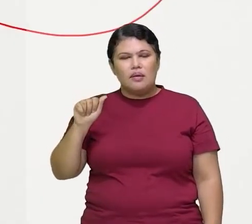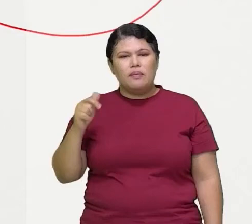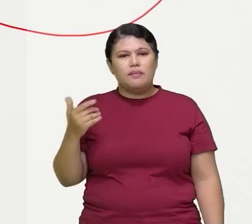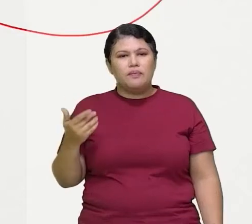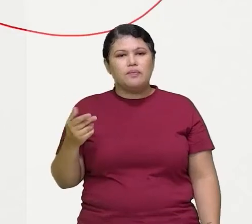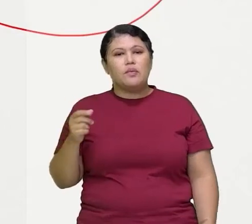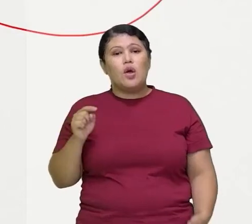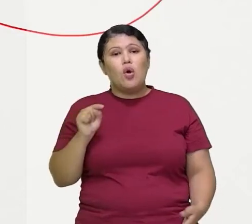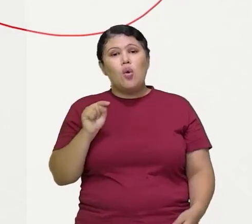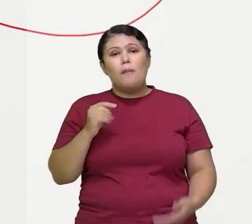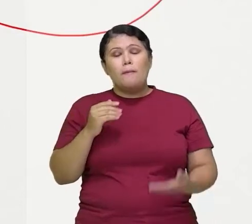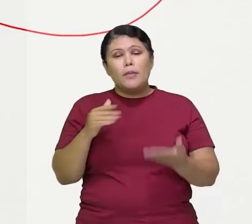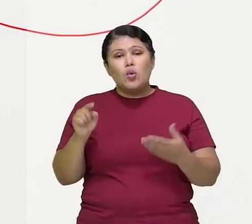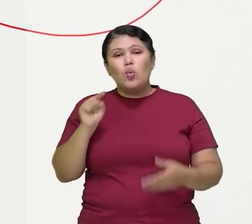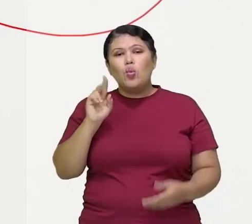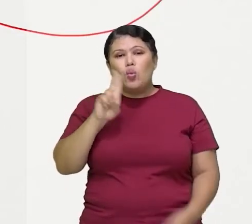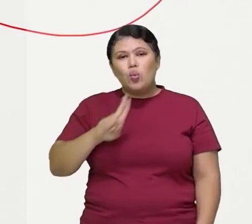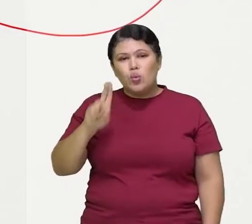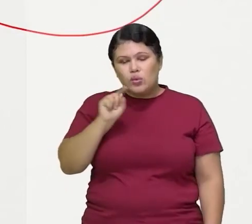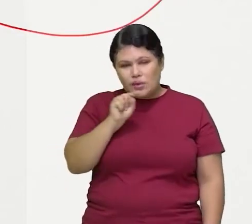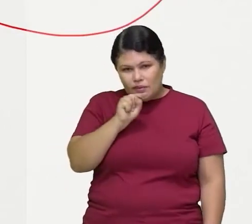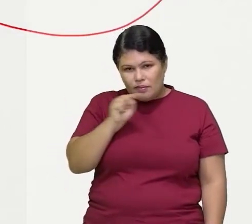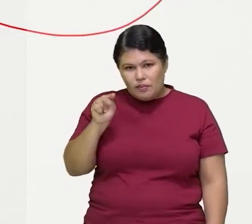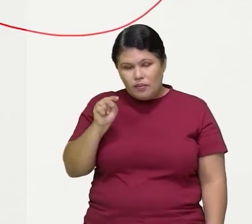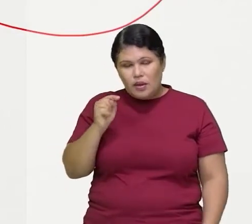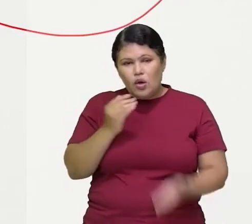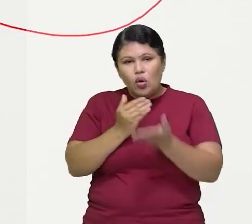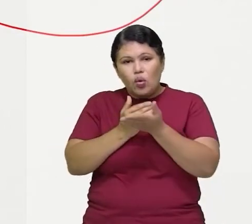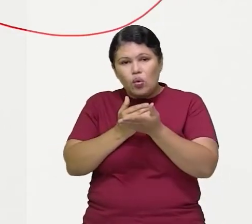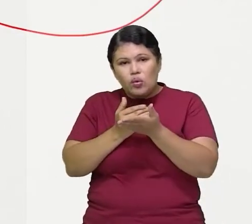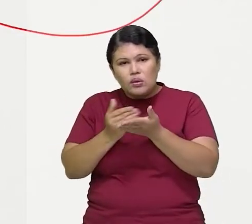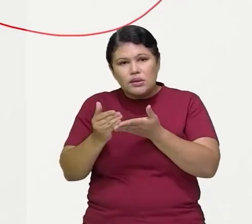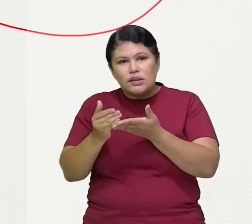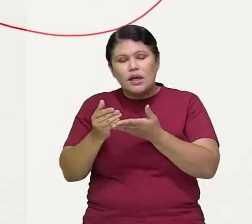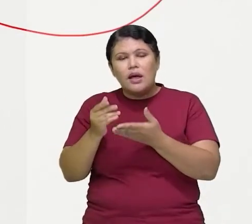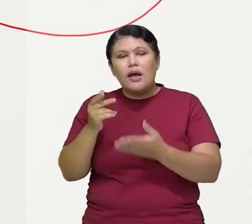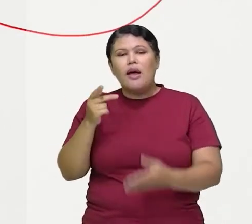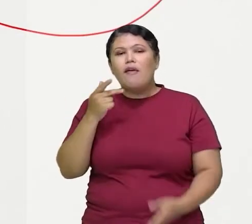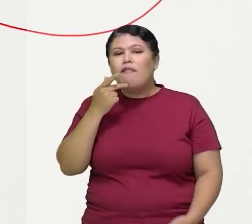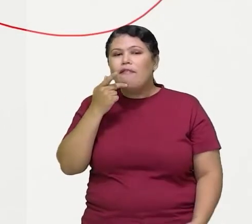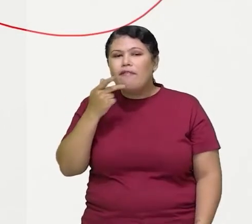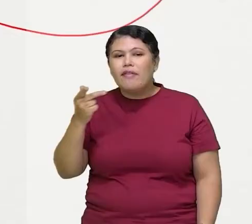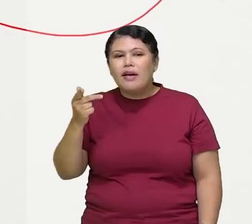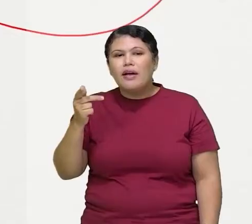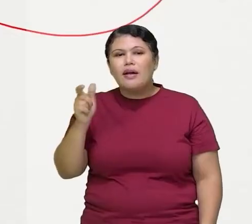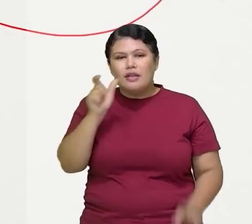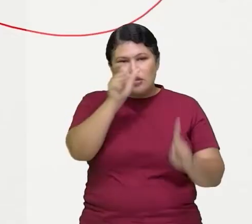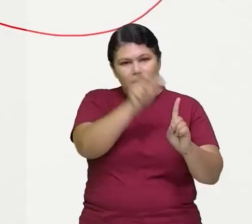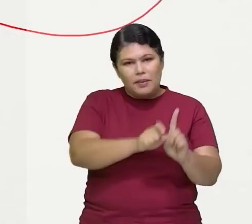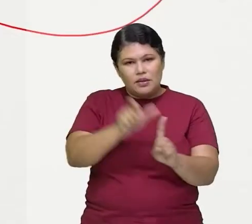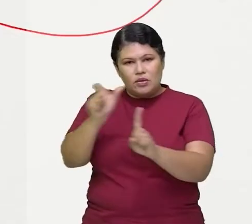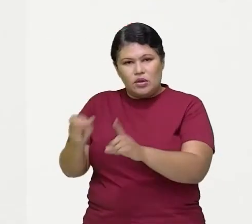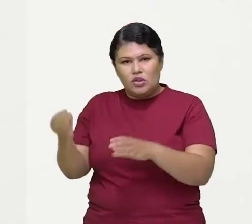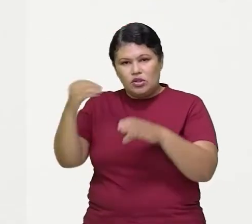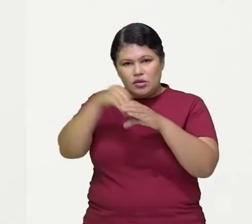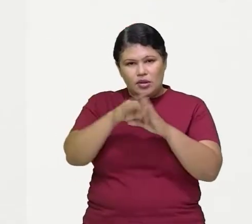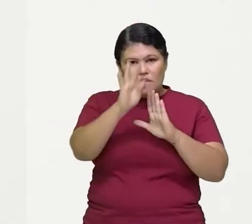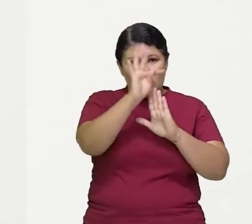Para iniciar frases, para iniciar falas de personagens.